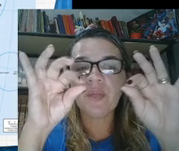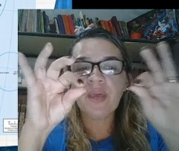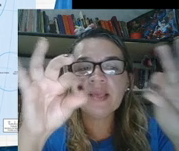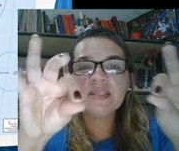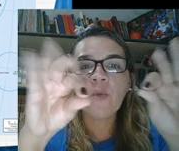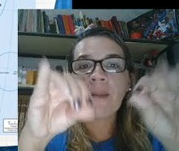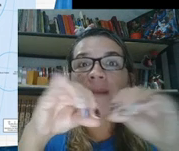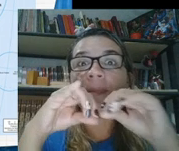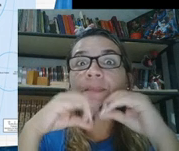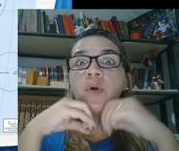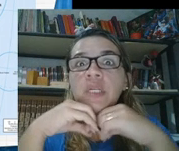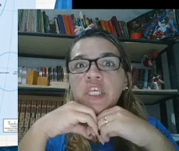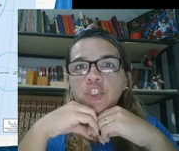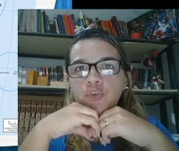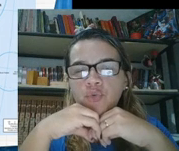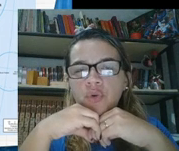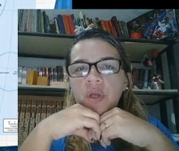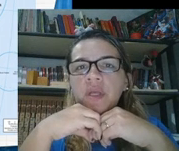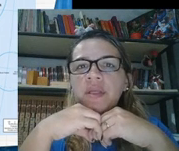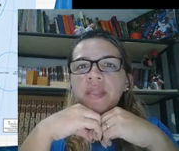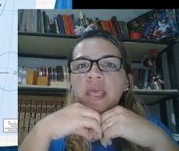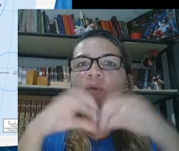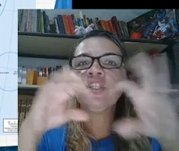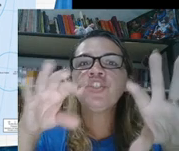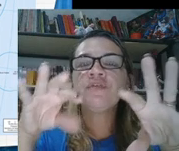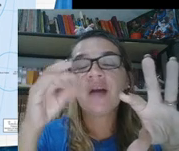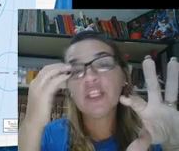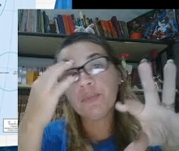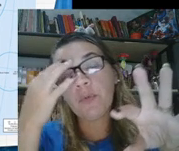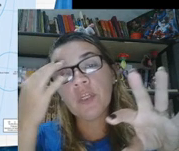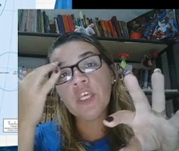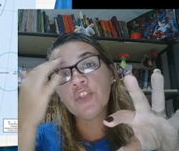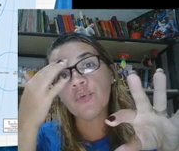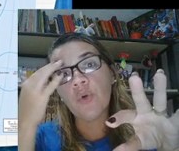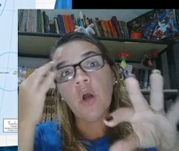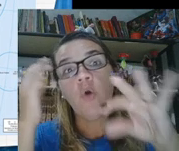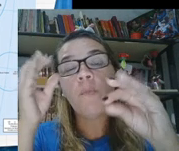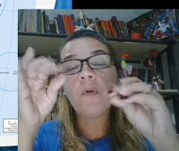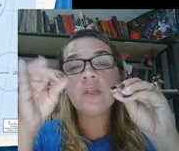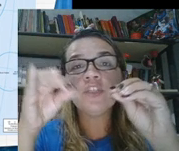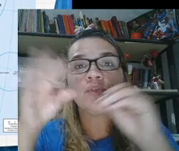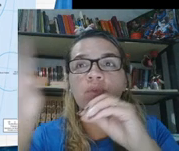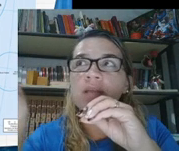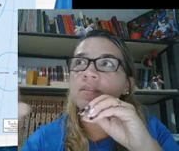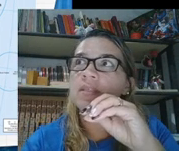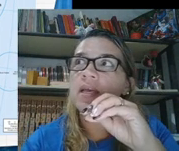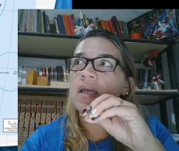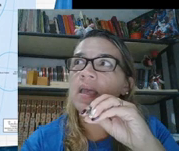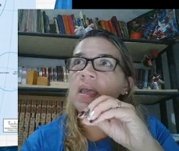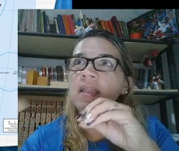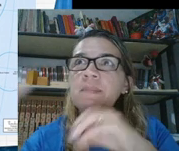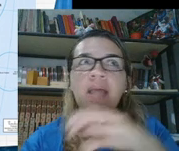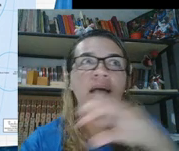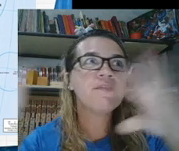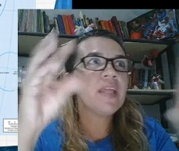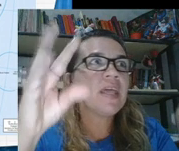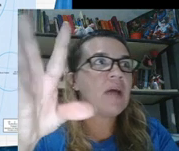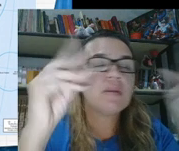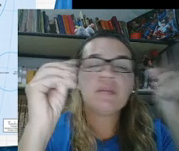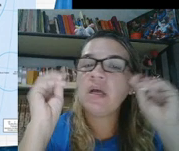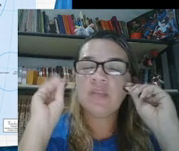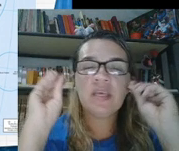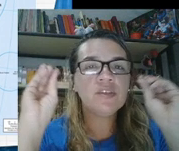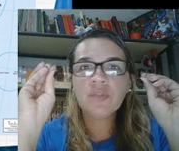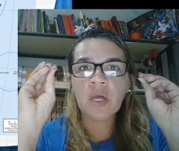região. Então, esse é um mapa político, né? E quando a gente fala de político, o político não quer dizer deputado